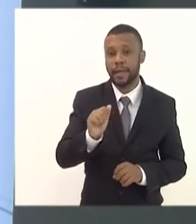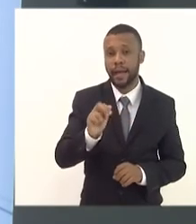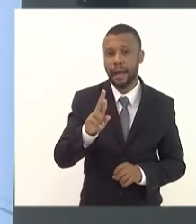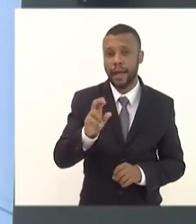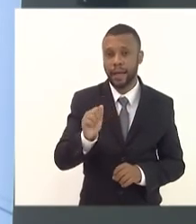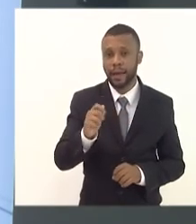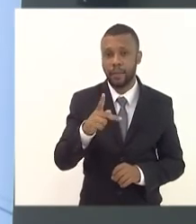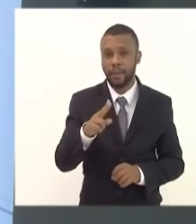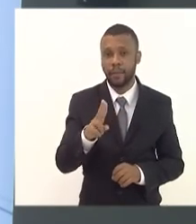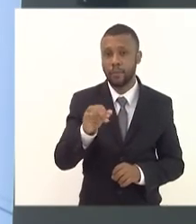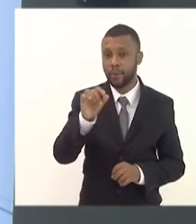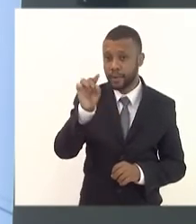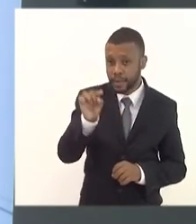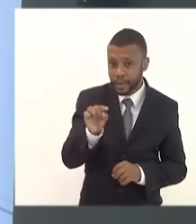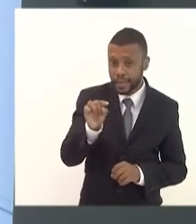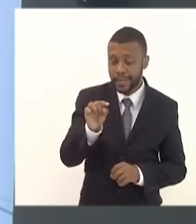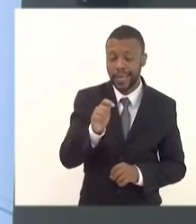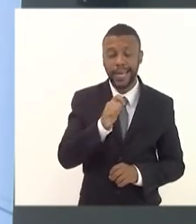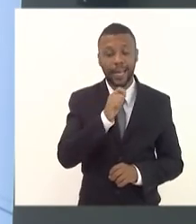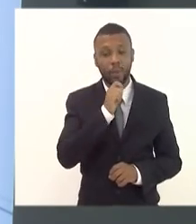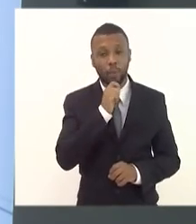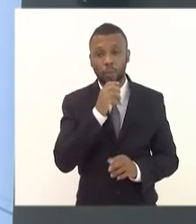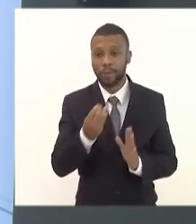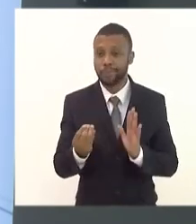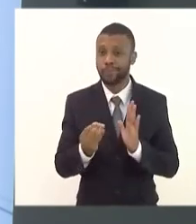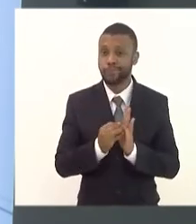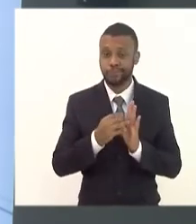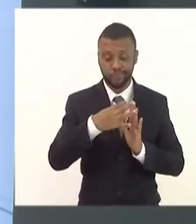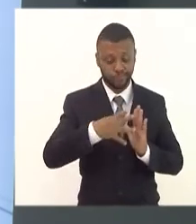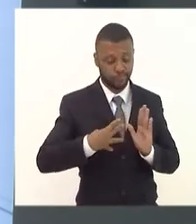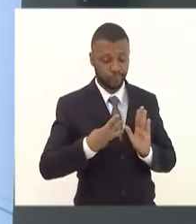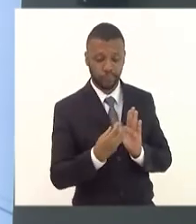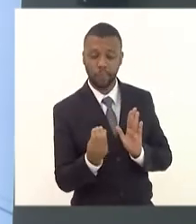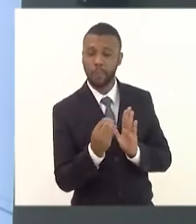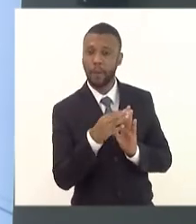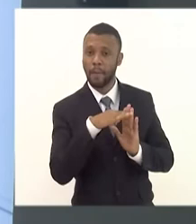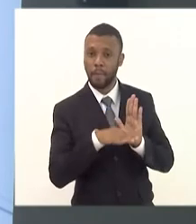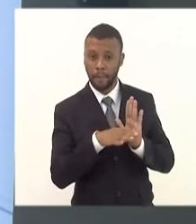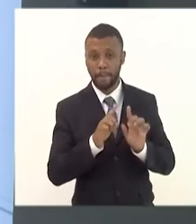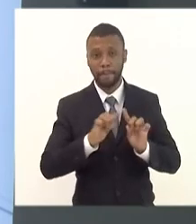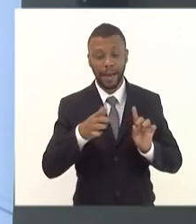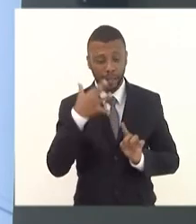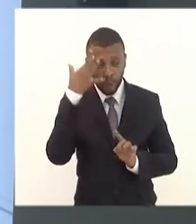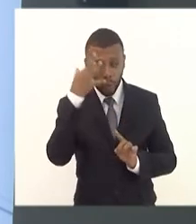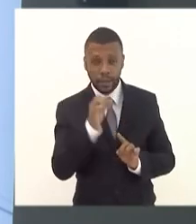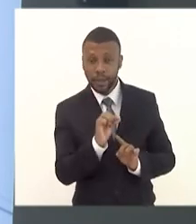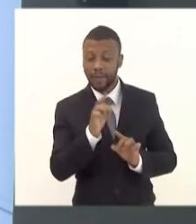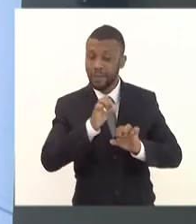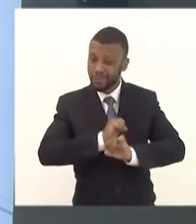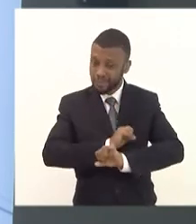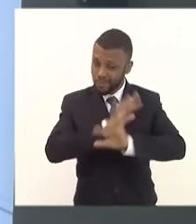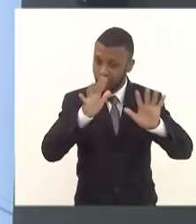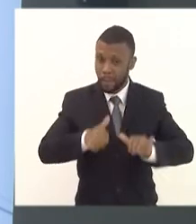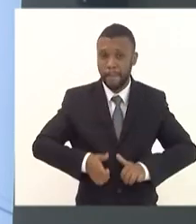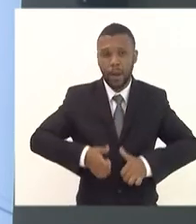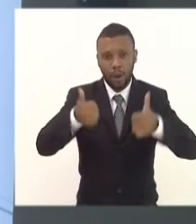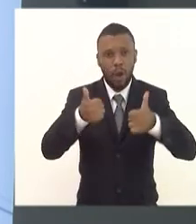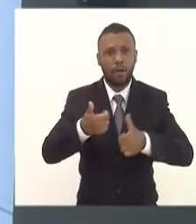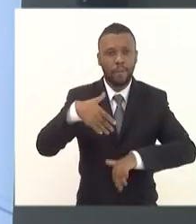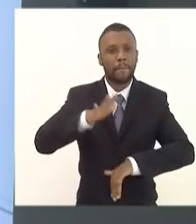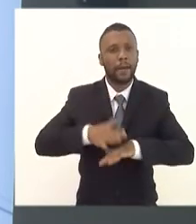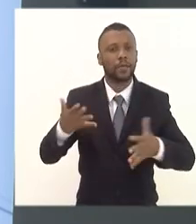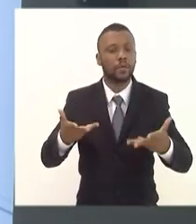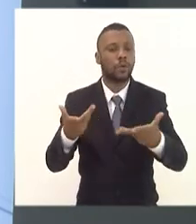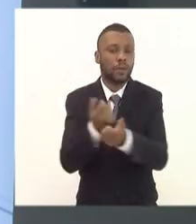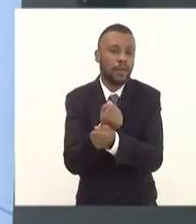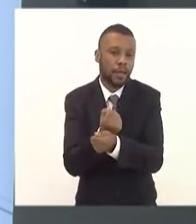Mas seria, no meu entendimento, muito mais didático e melhor para a eficiência que